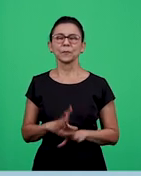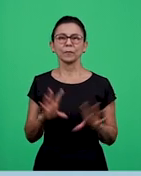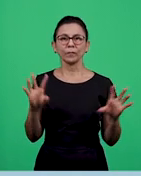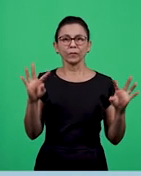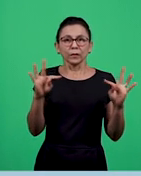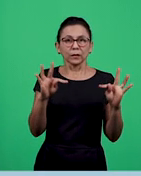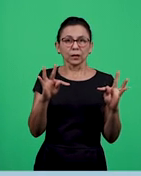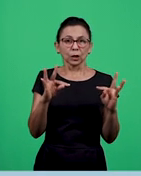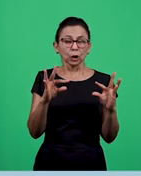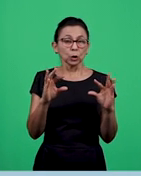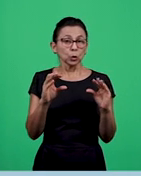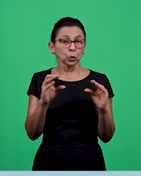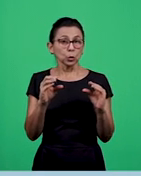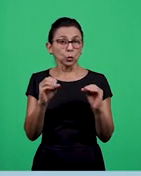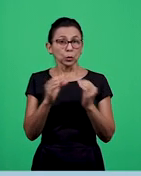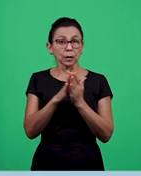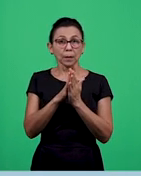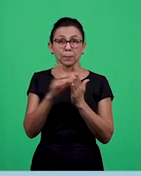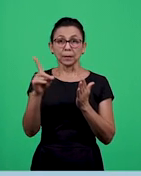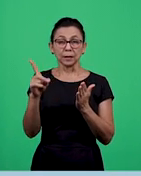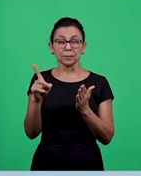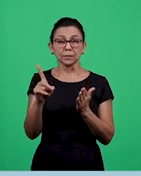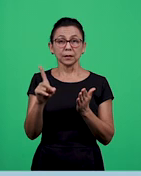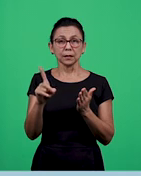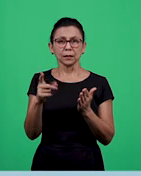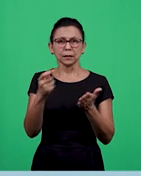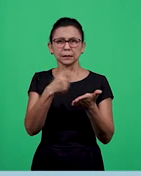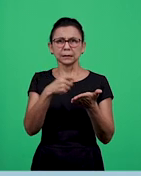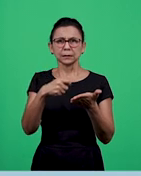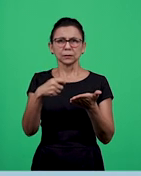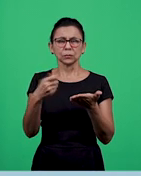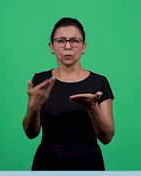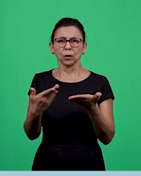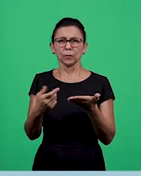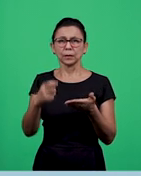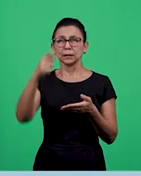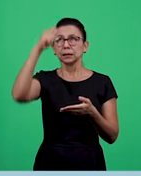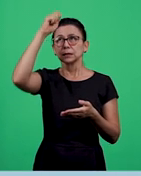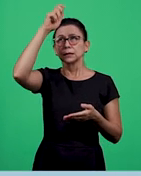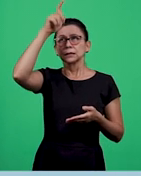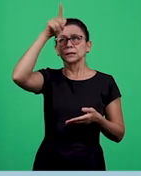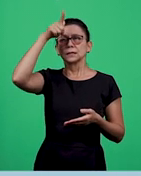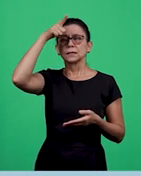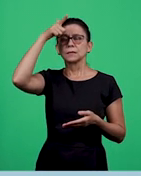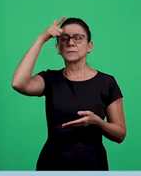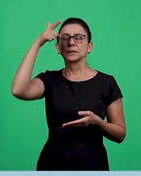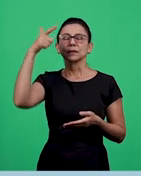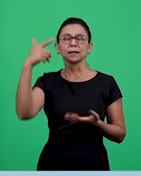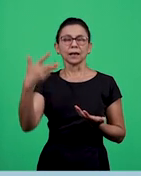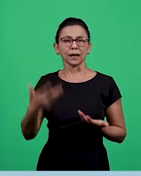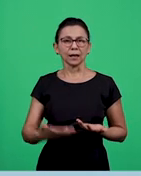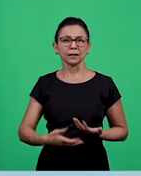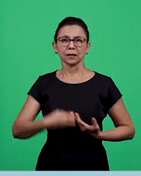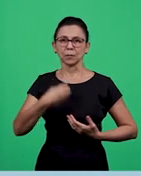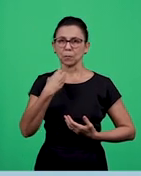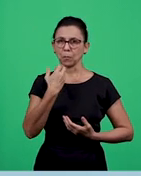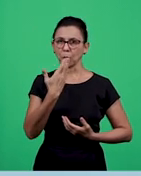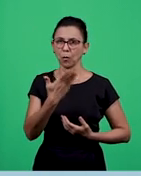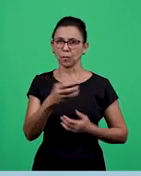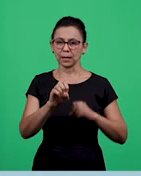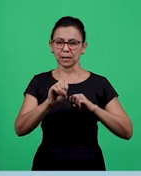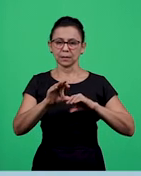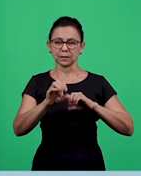Toda escritura é divinamente inspirada e proveitosa para